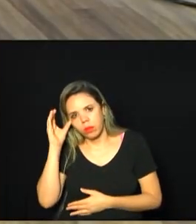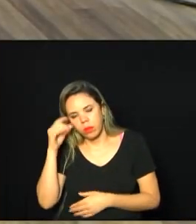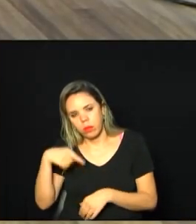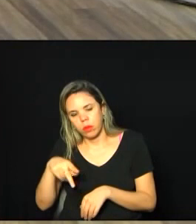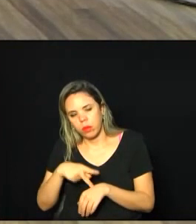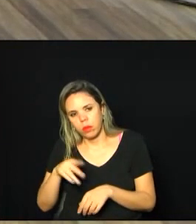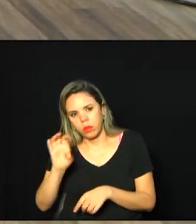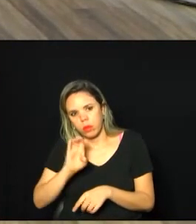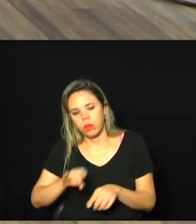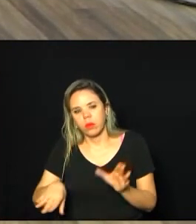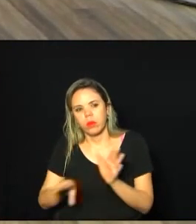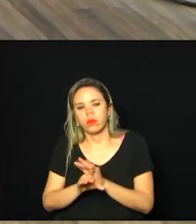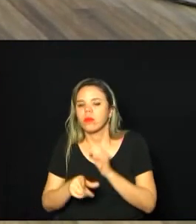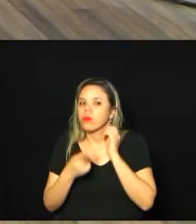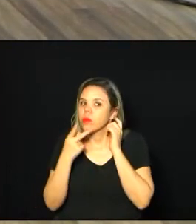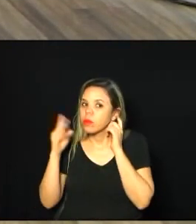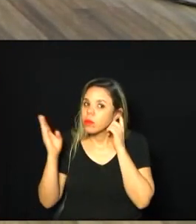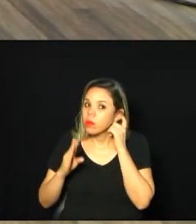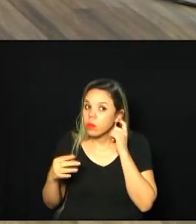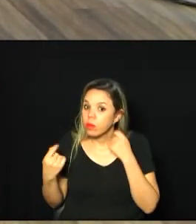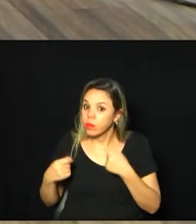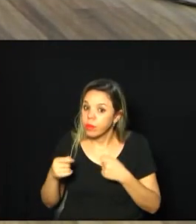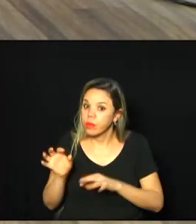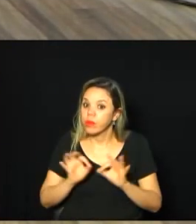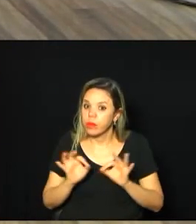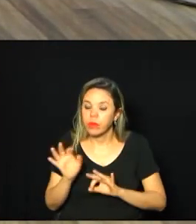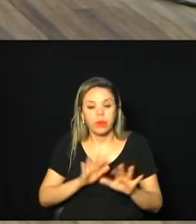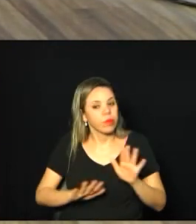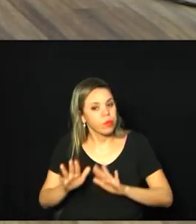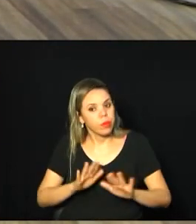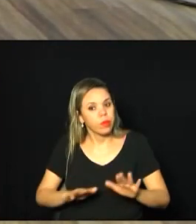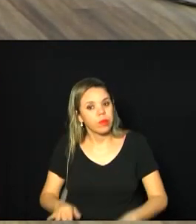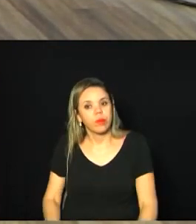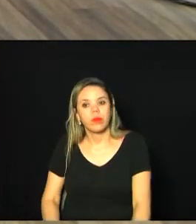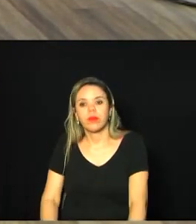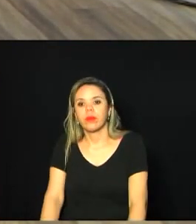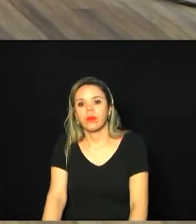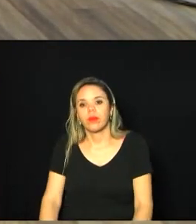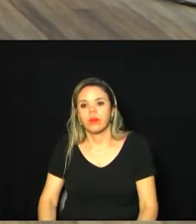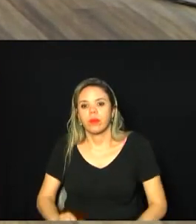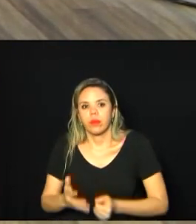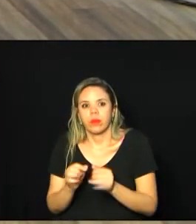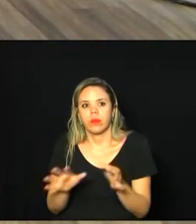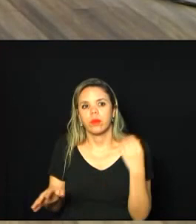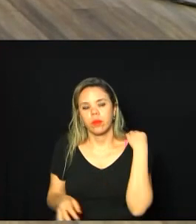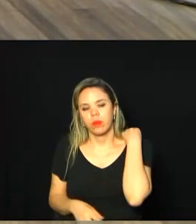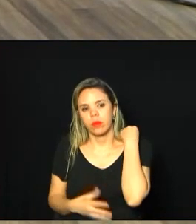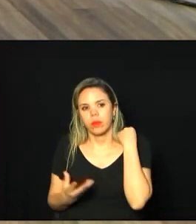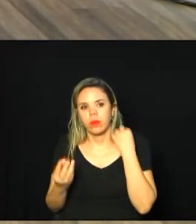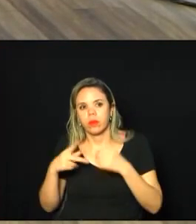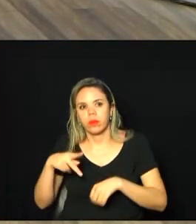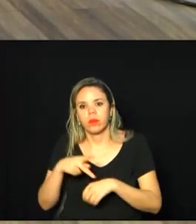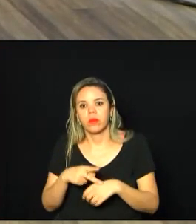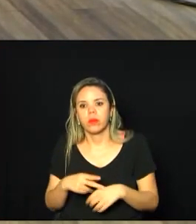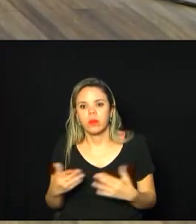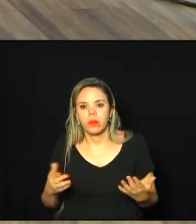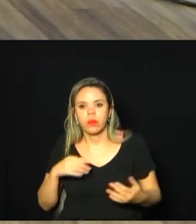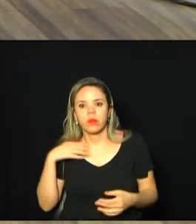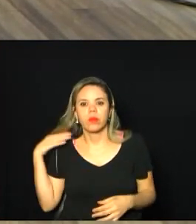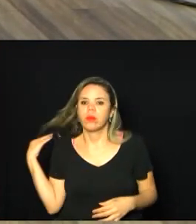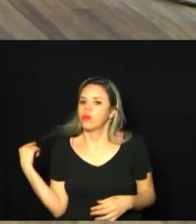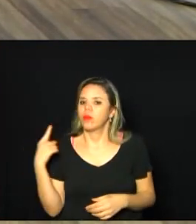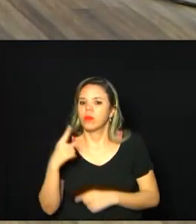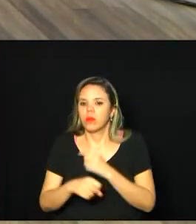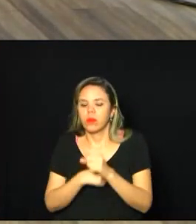na Europa, e a gente falava, o Brasil precisa se preparar, porque isso já é uma pandemia, já está em muitos países. Hoje, mais de